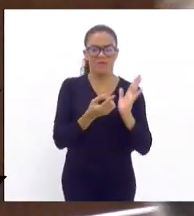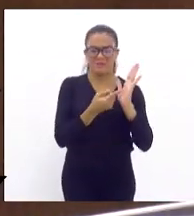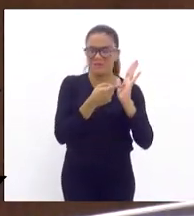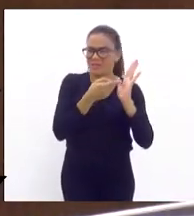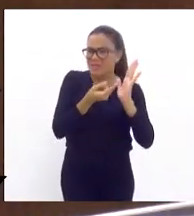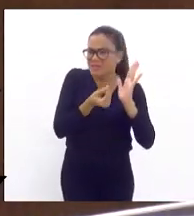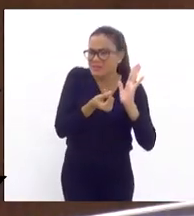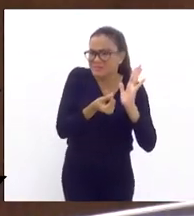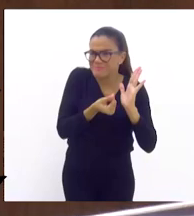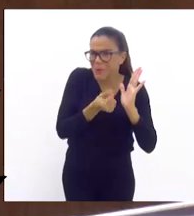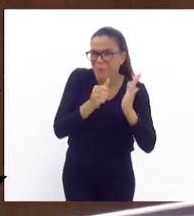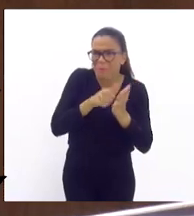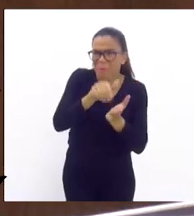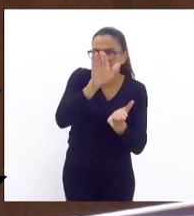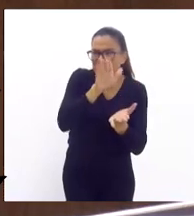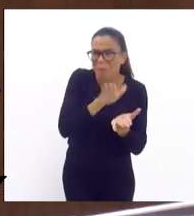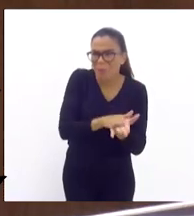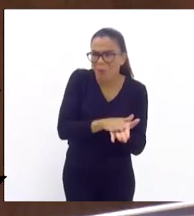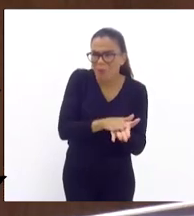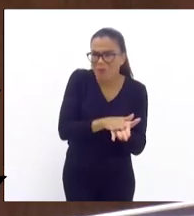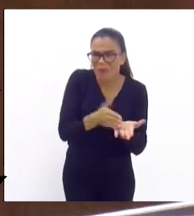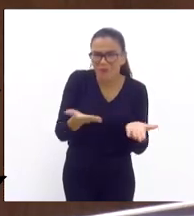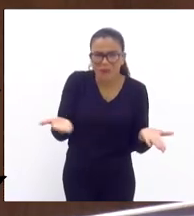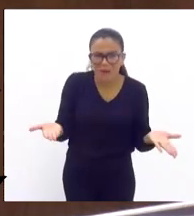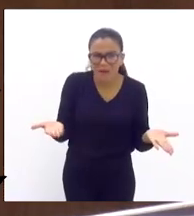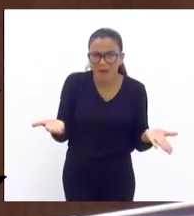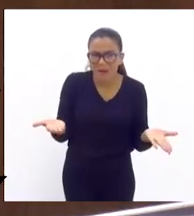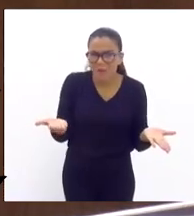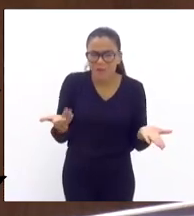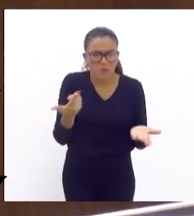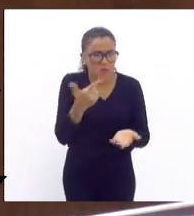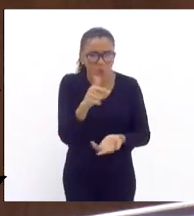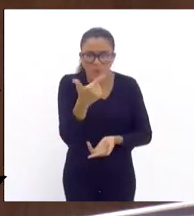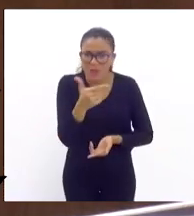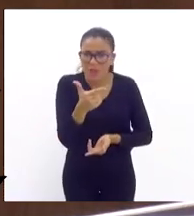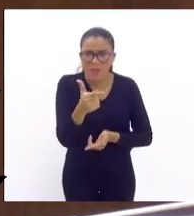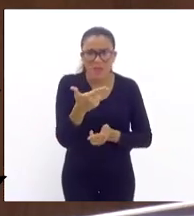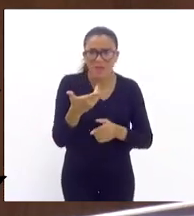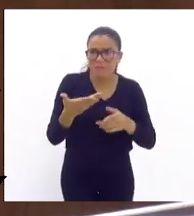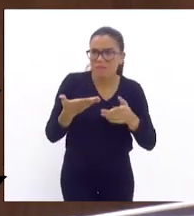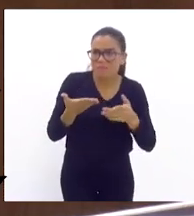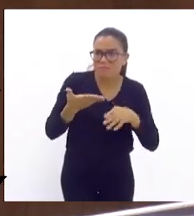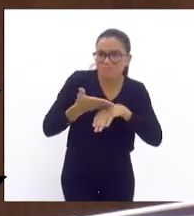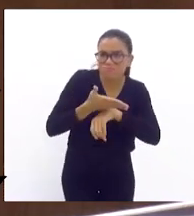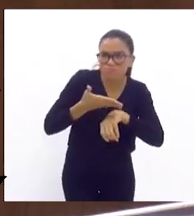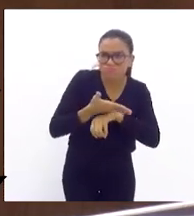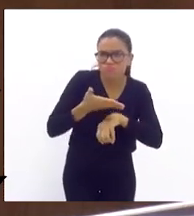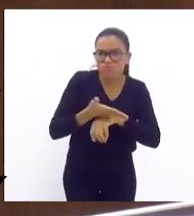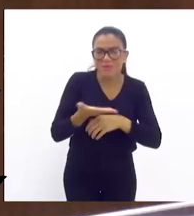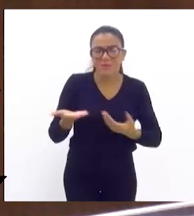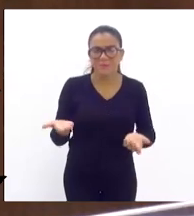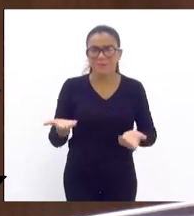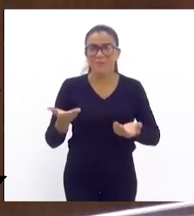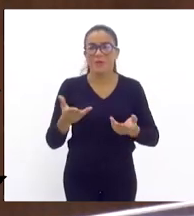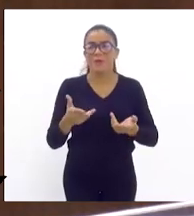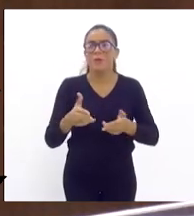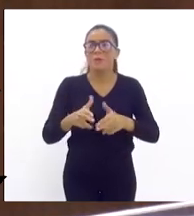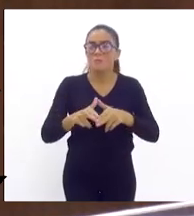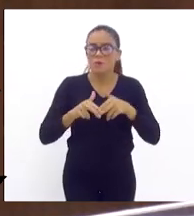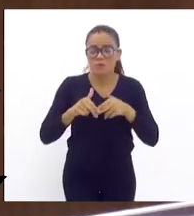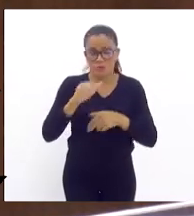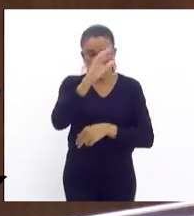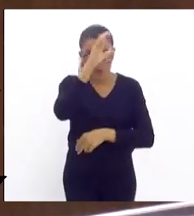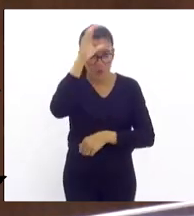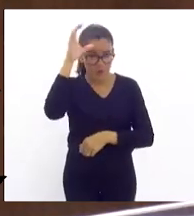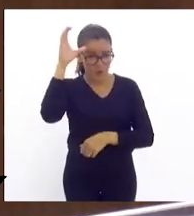da aplicação da multa pela falta de acesso, serviço esse que não acontecia, né, na gestão anterior. Então, essa questão do